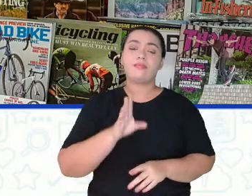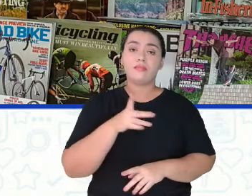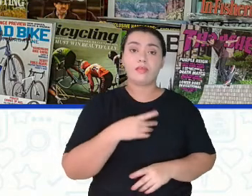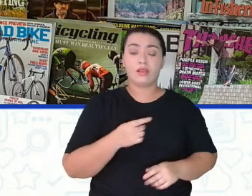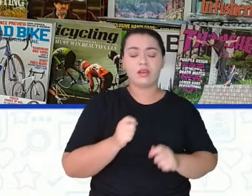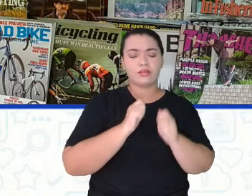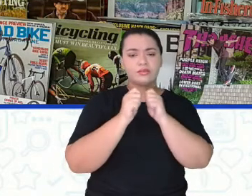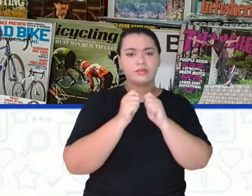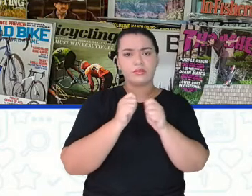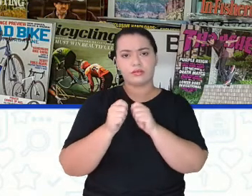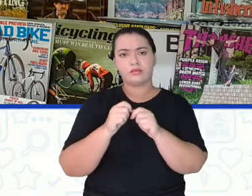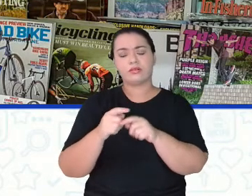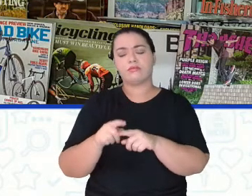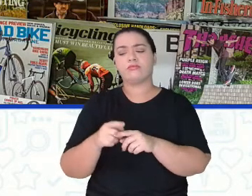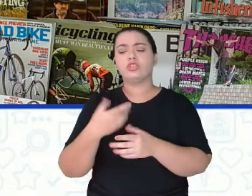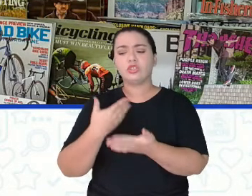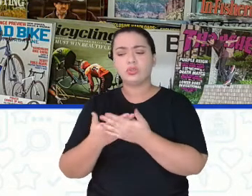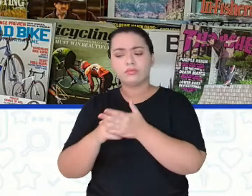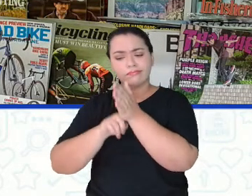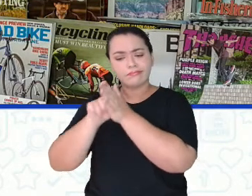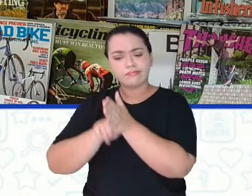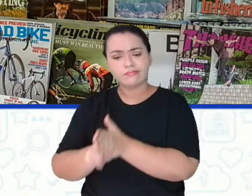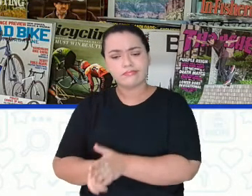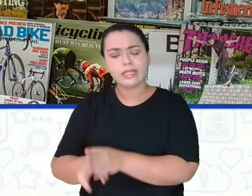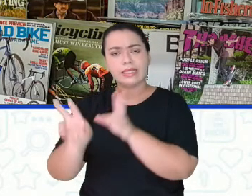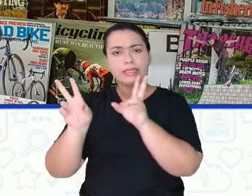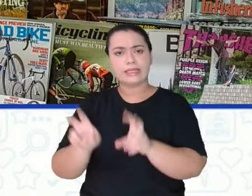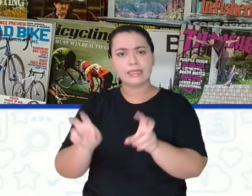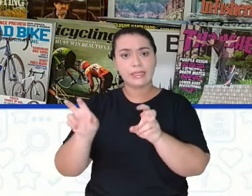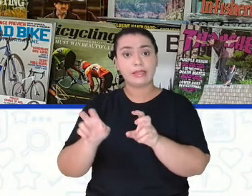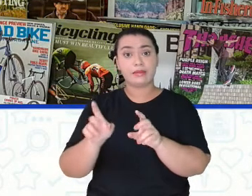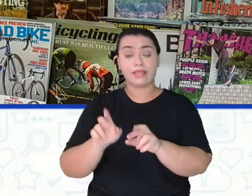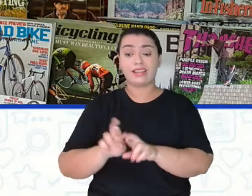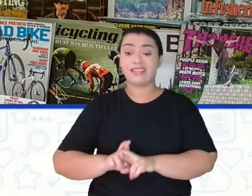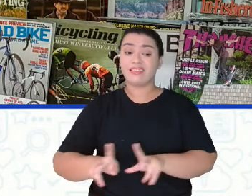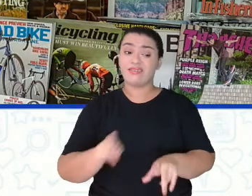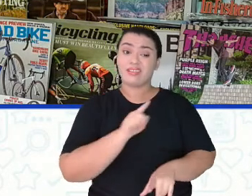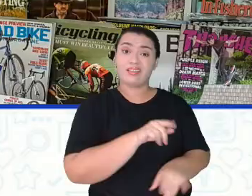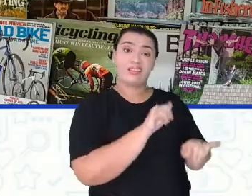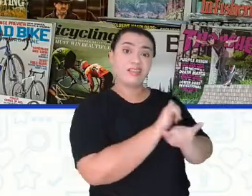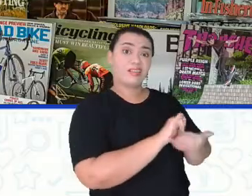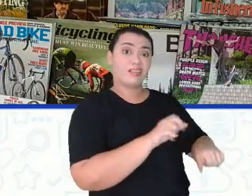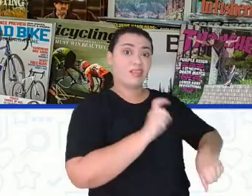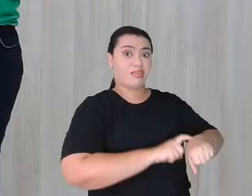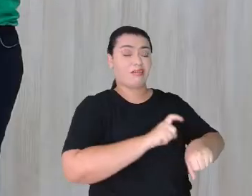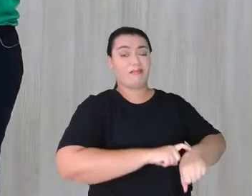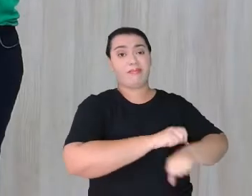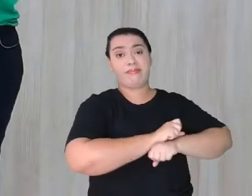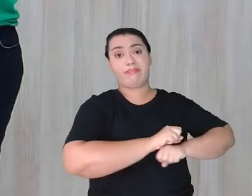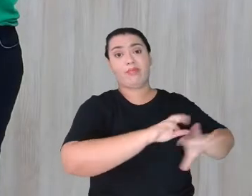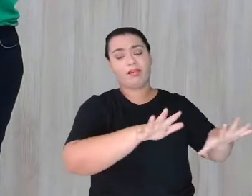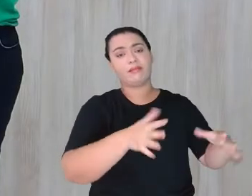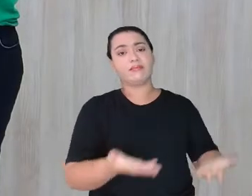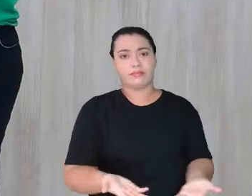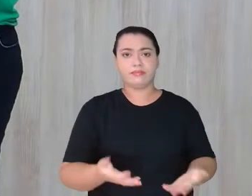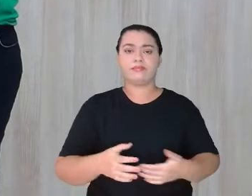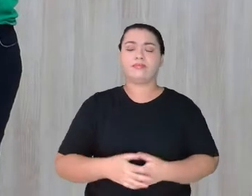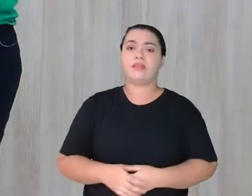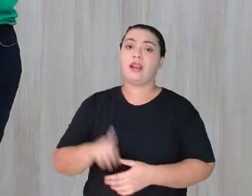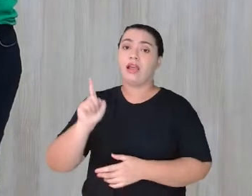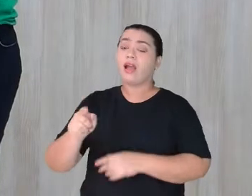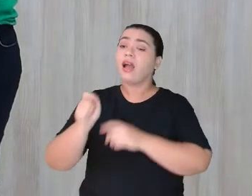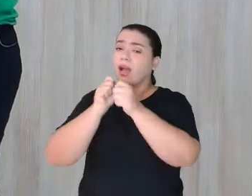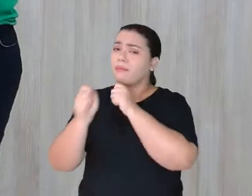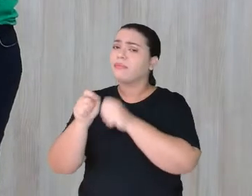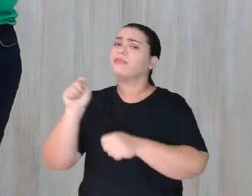um recorte, um estudo mais aprofundado sobre o tema, ao contrário da notícia, que é mais imediata. Como eu estava falando, a reportagem